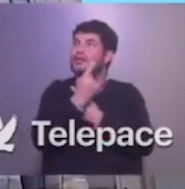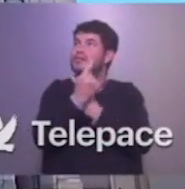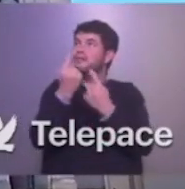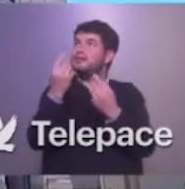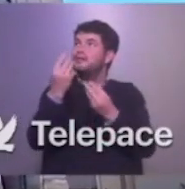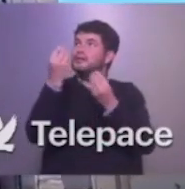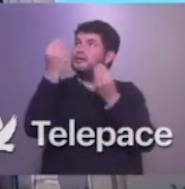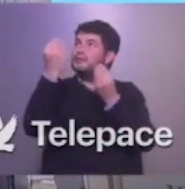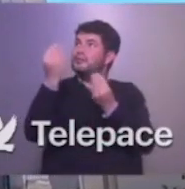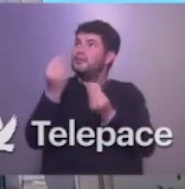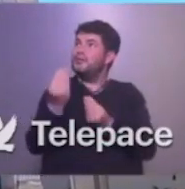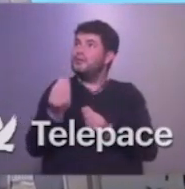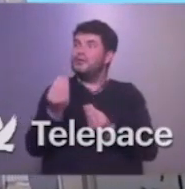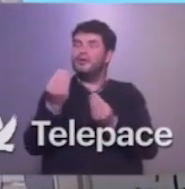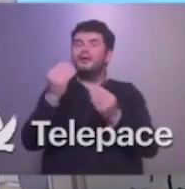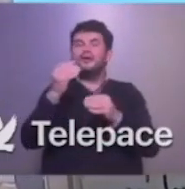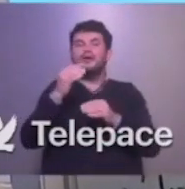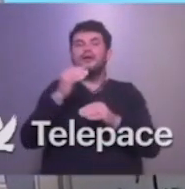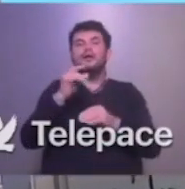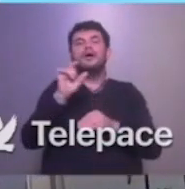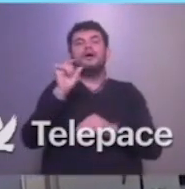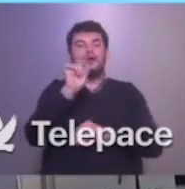Santissimo Sacramento.